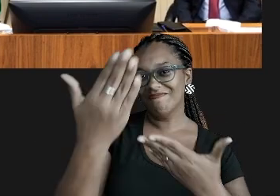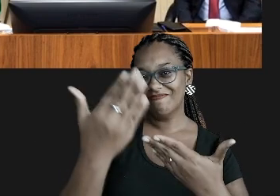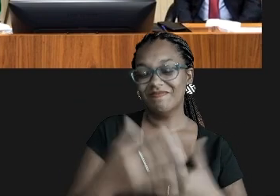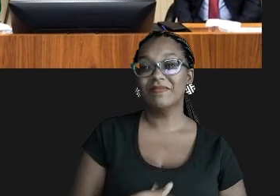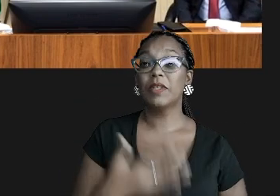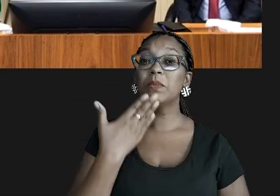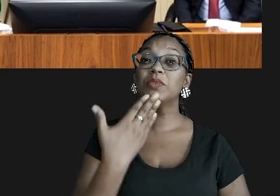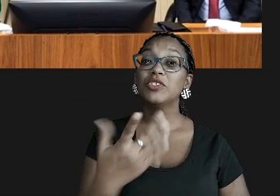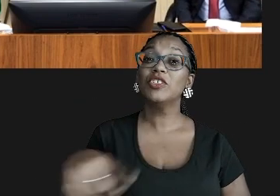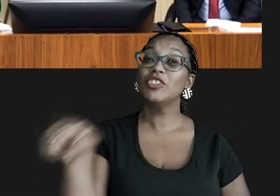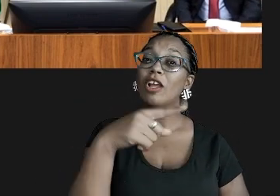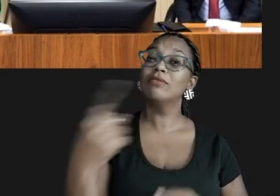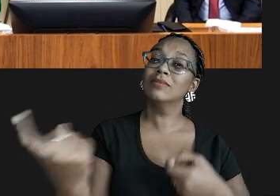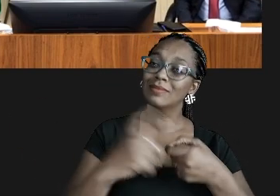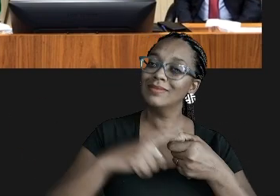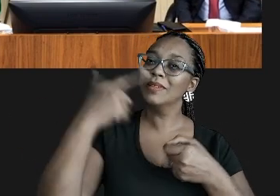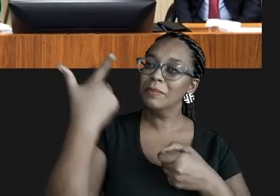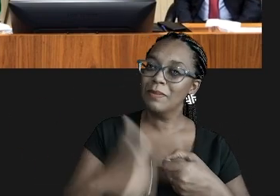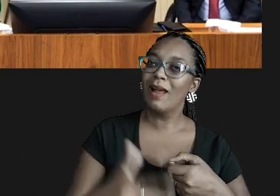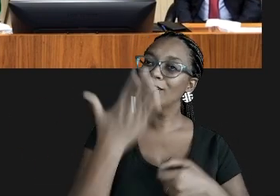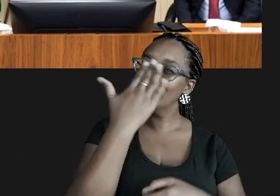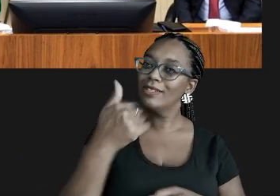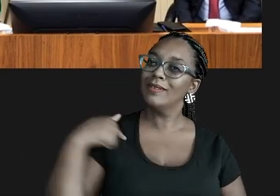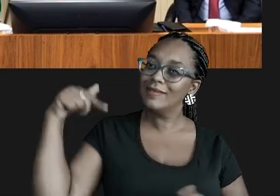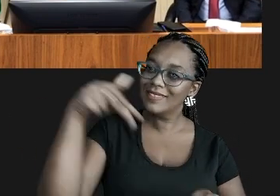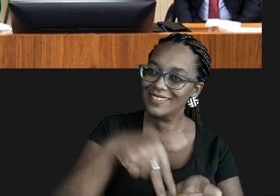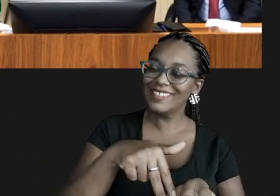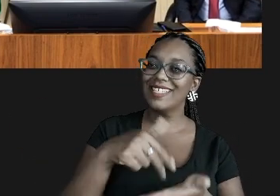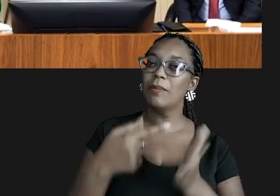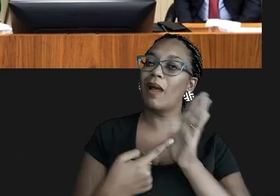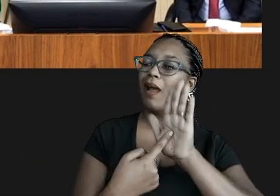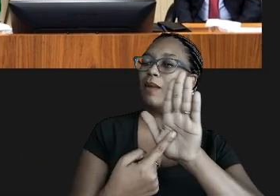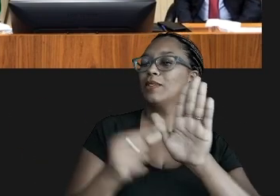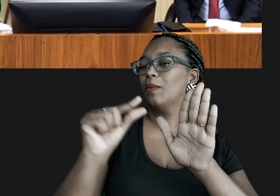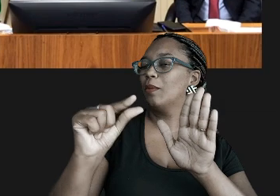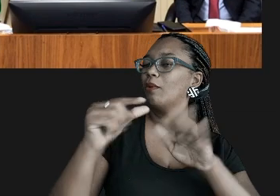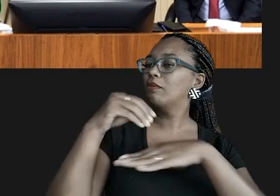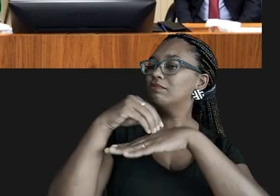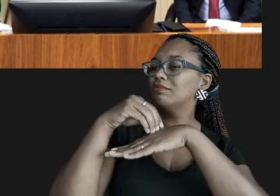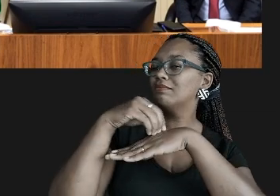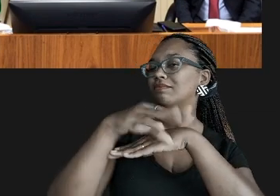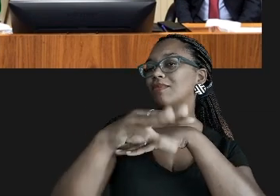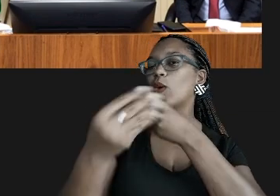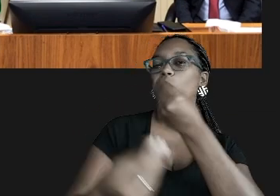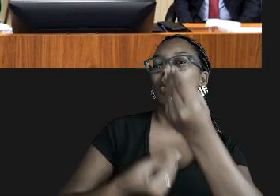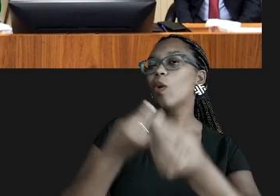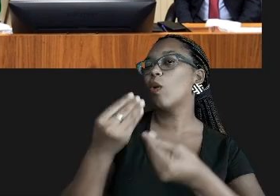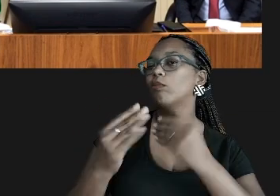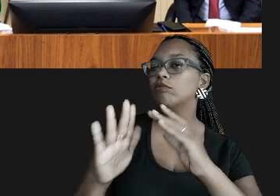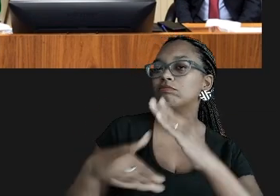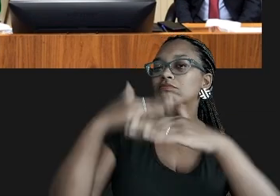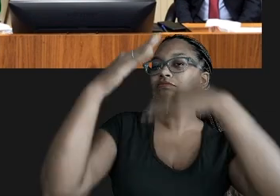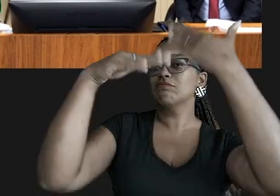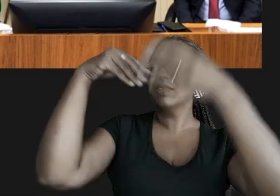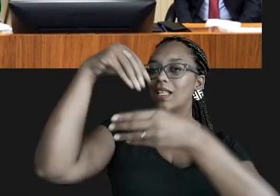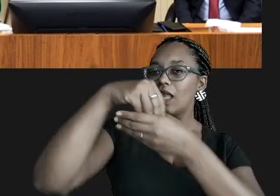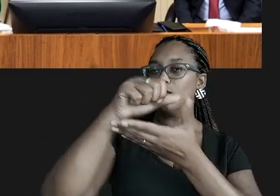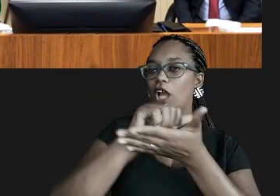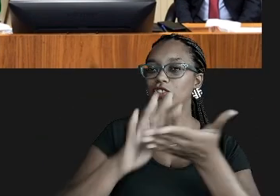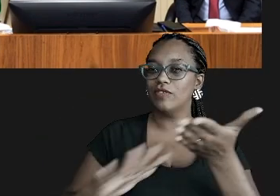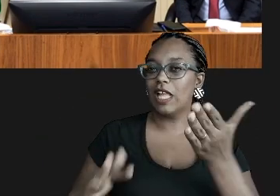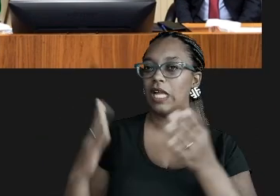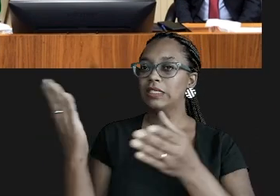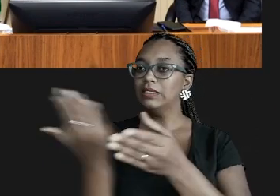pedindo para que a gente volte aqui outras vezes até para a gente também poder apresentar um pouquinho para vocês como é que a gente está evoluindo na nossa atividade